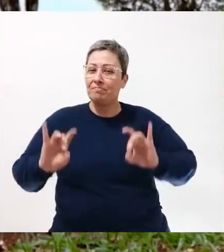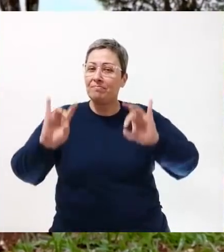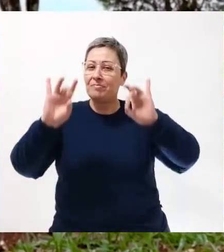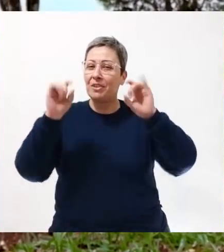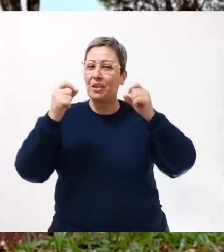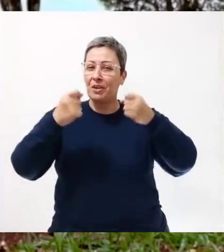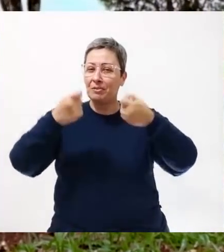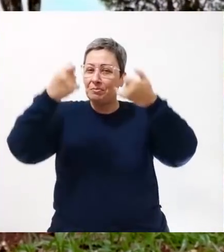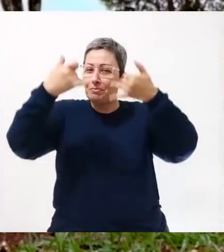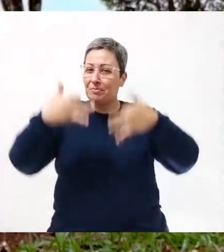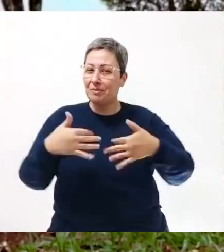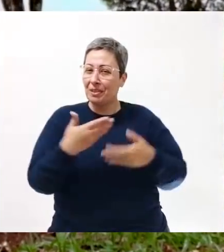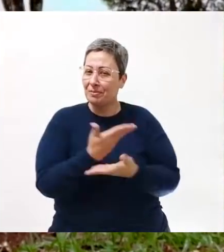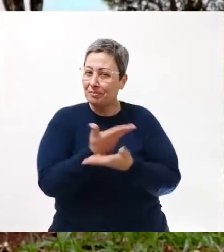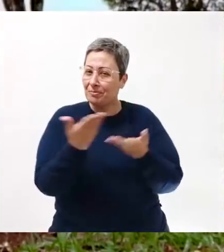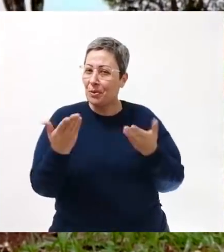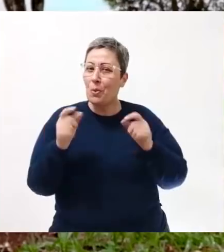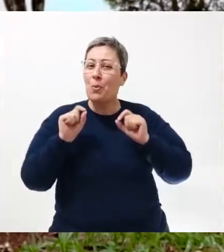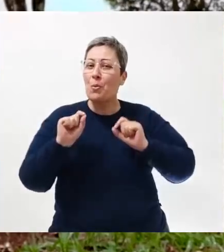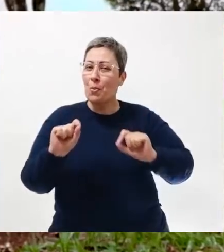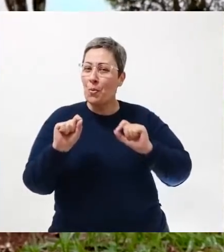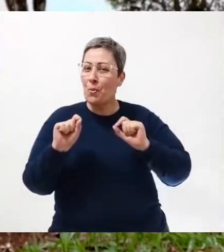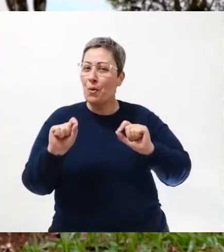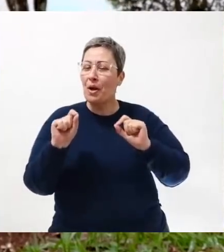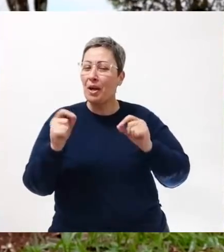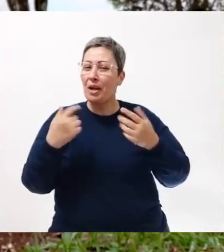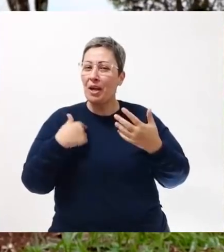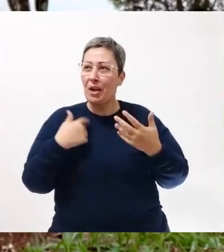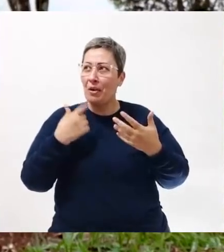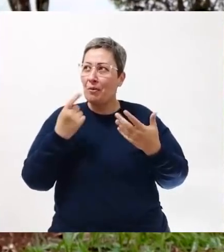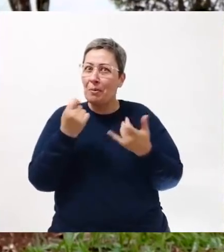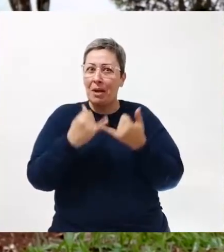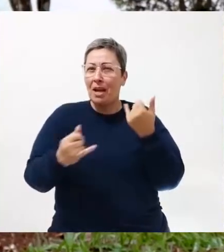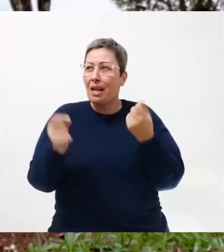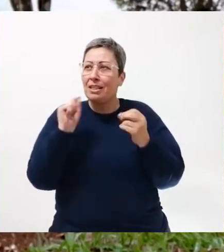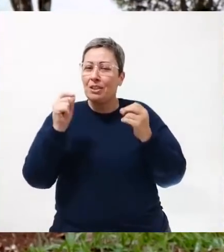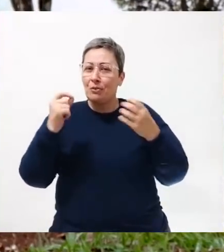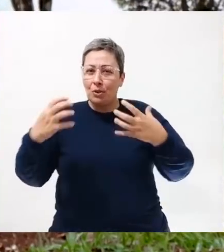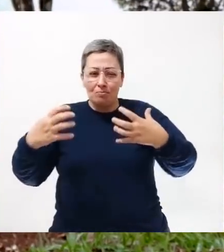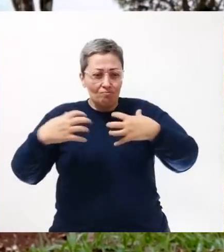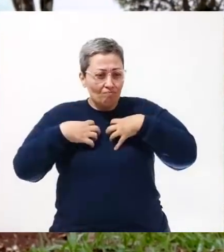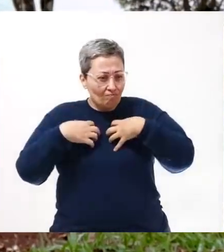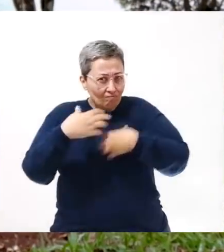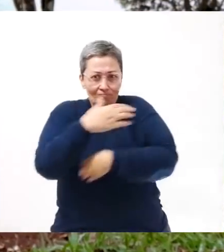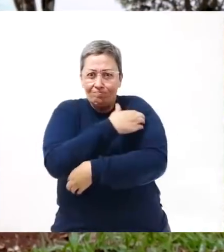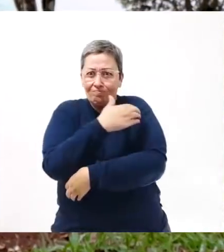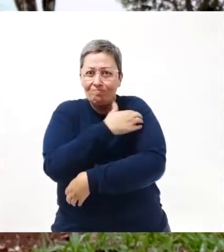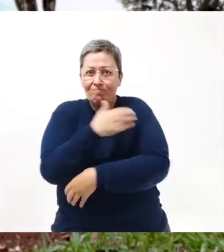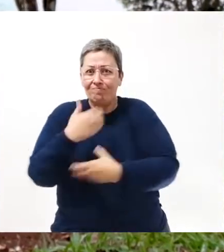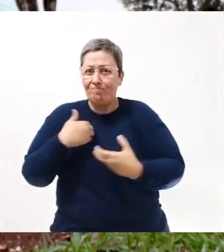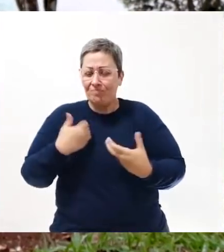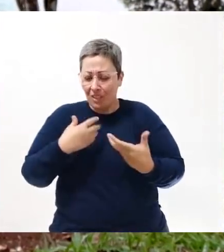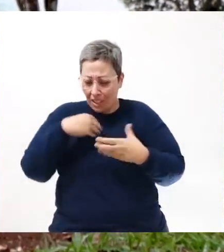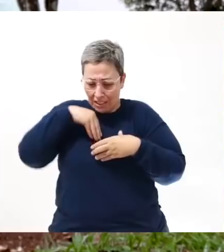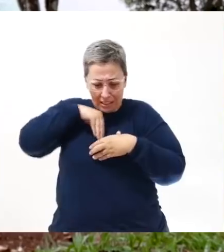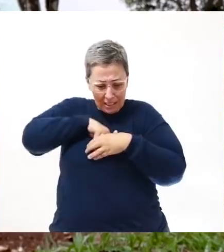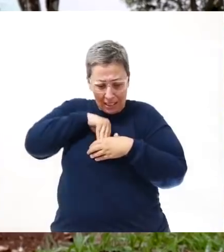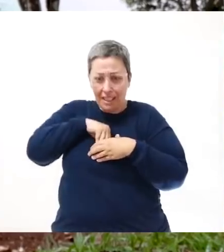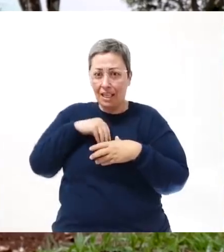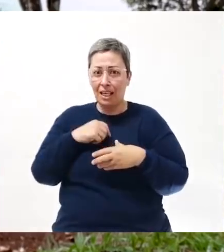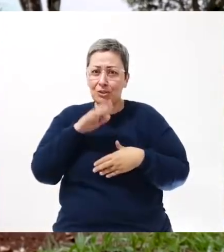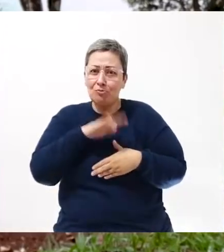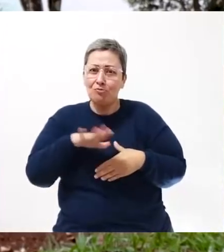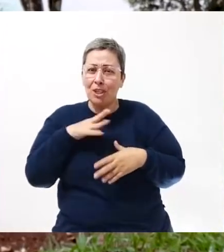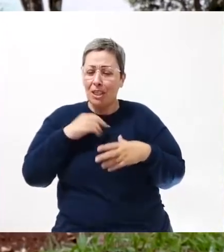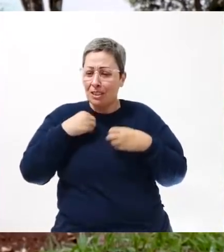hoje eu venho especialmente para contar para vocês que eu fui acordada pela minha